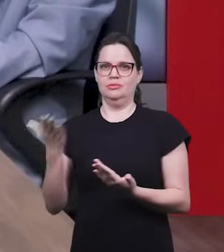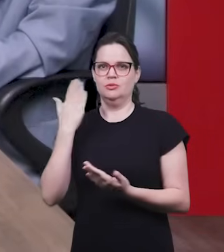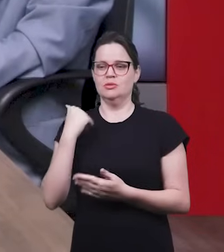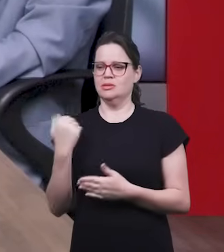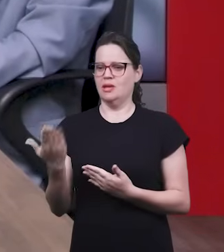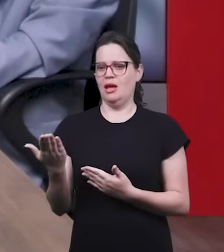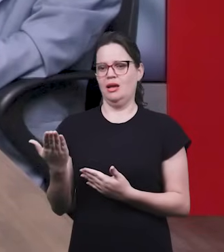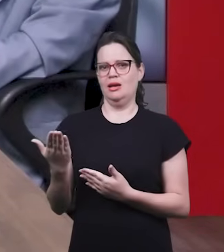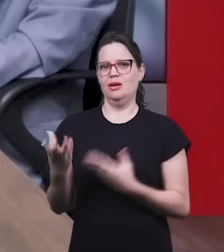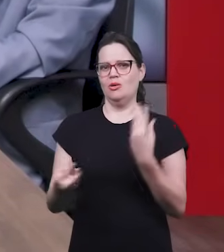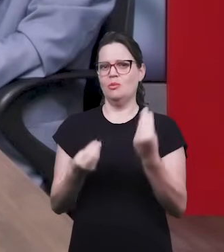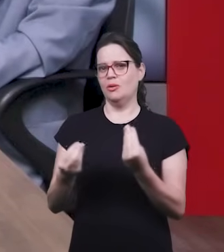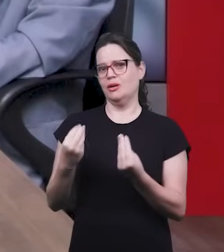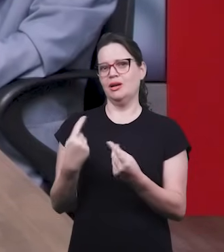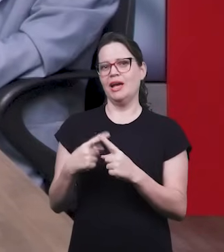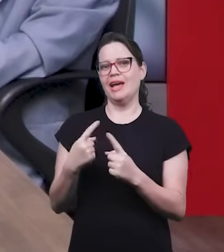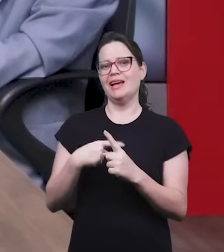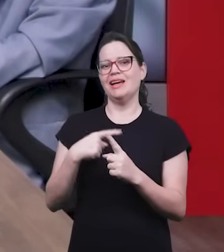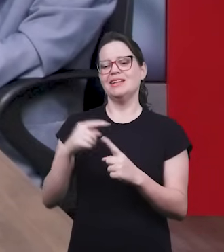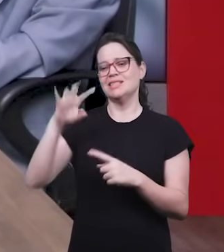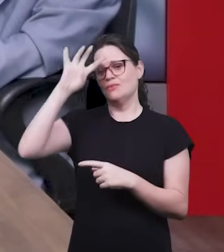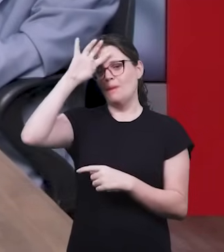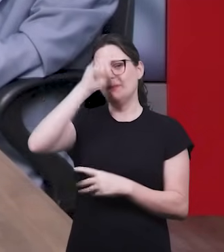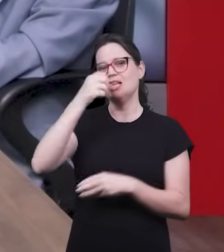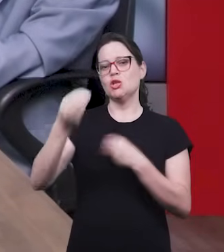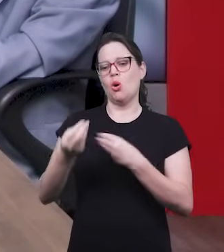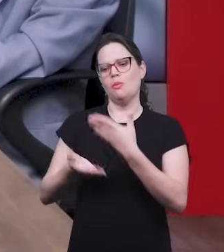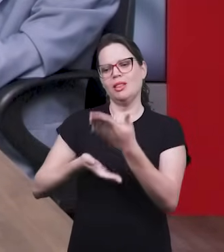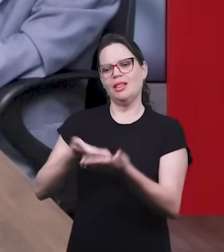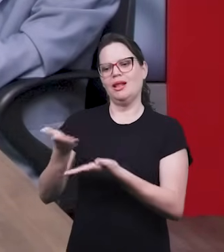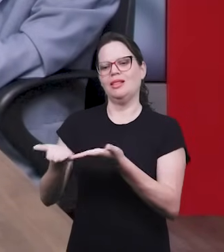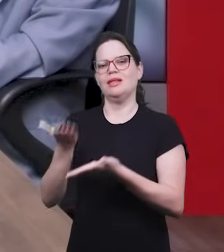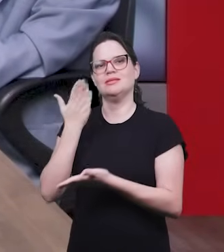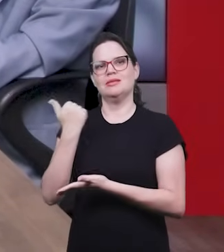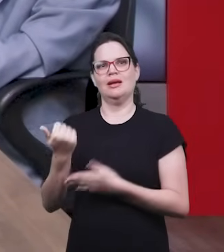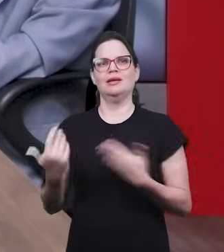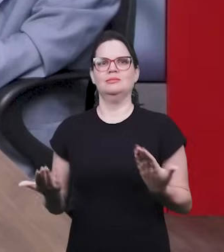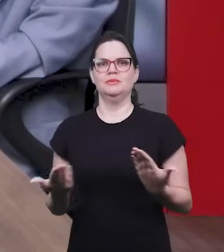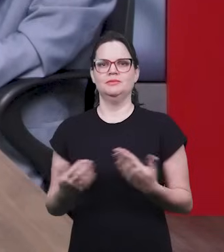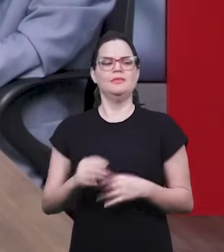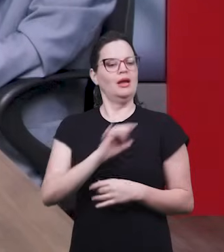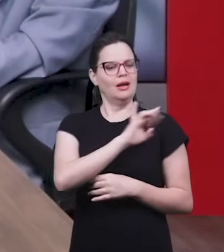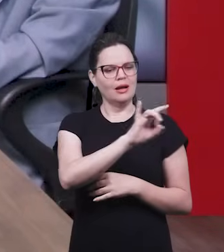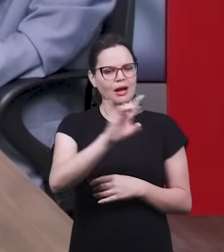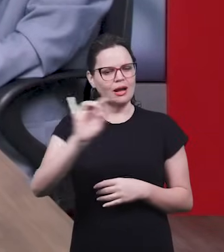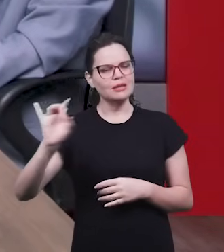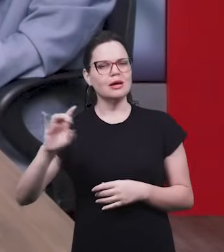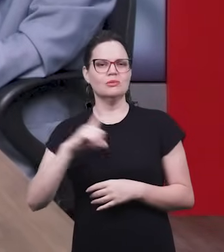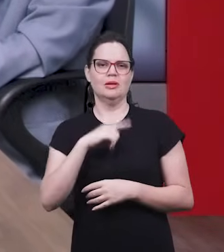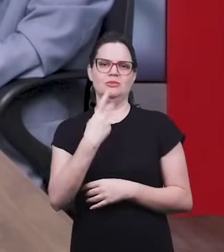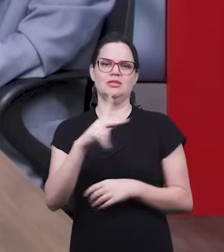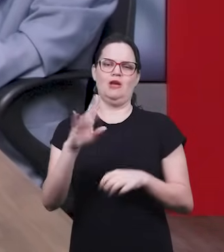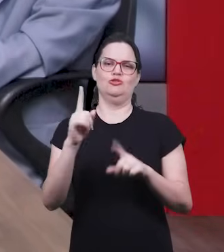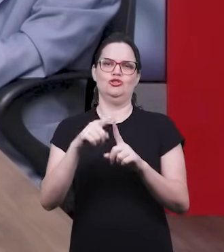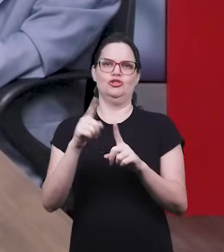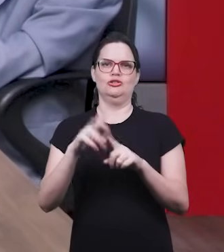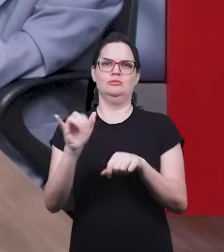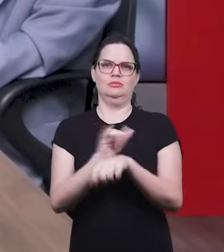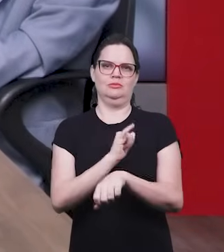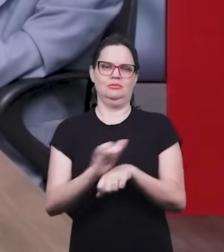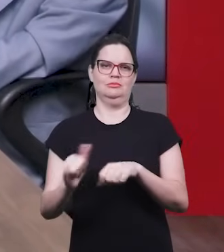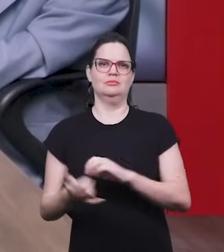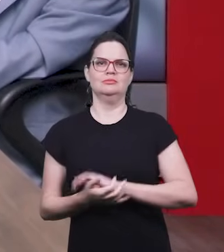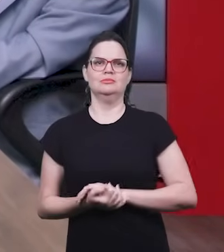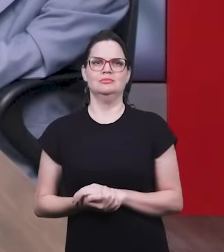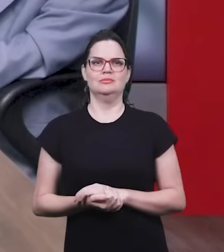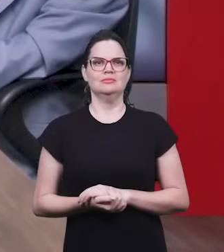bons. É isso aí. Então você aprende as coisas assim, né? Cada um tem a sua justificativa, não é, né, pastor? Não é. E